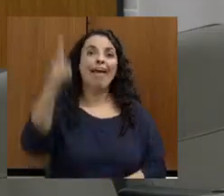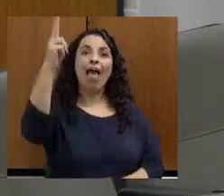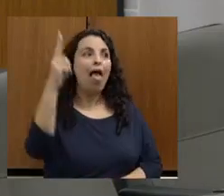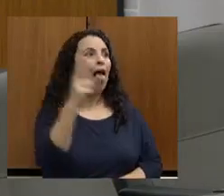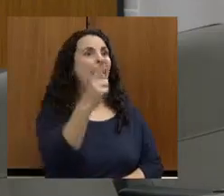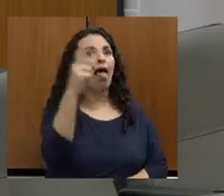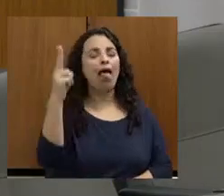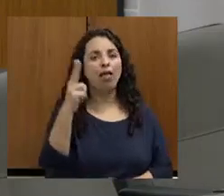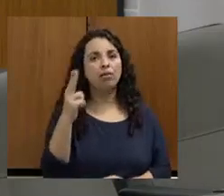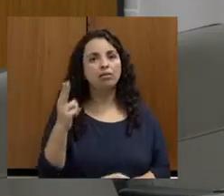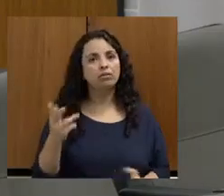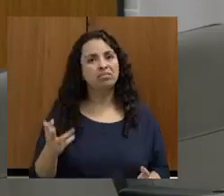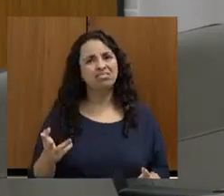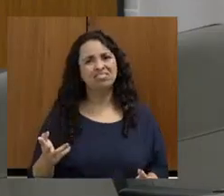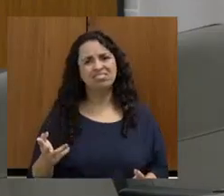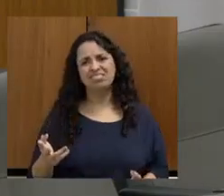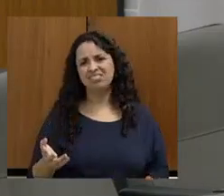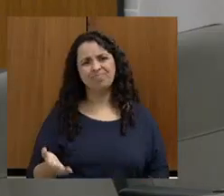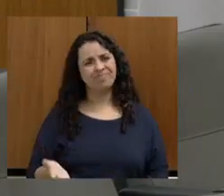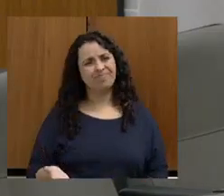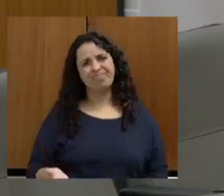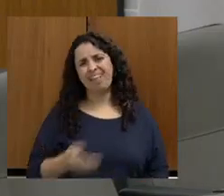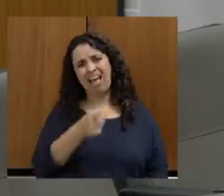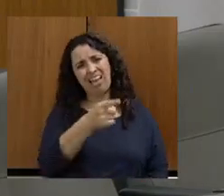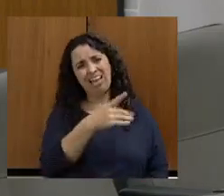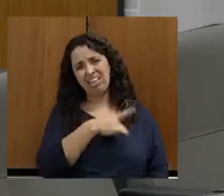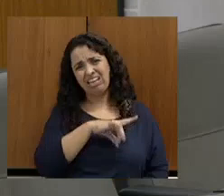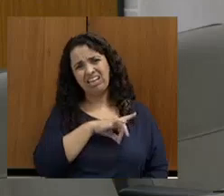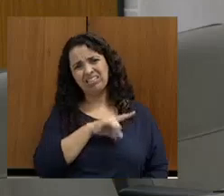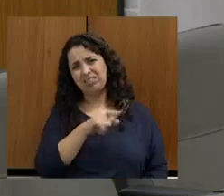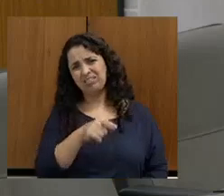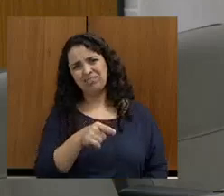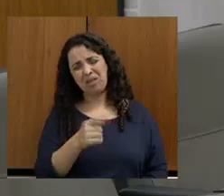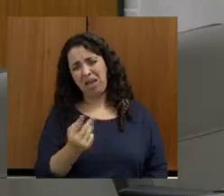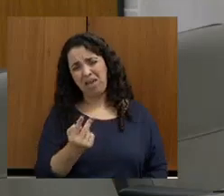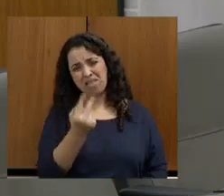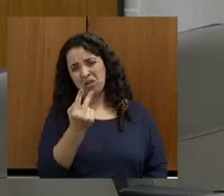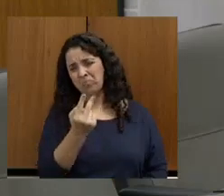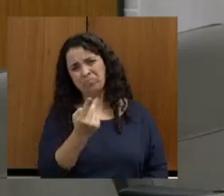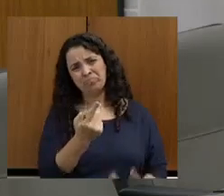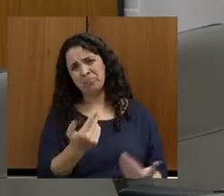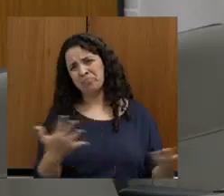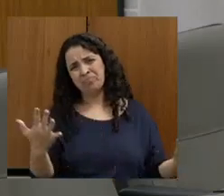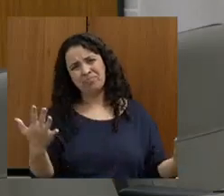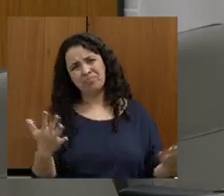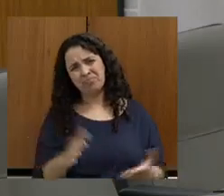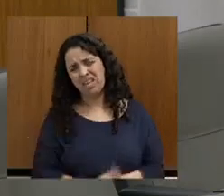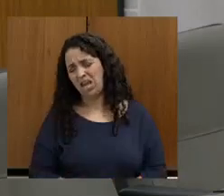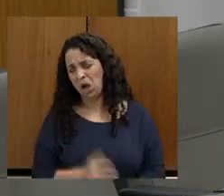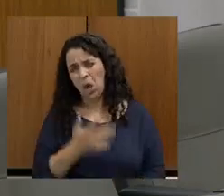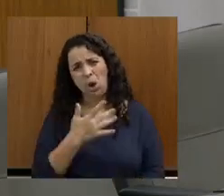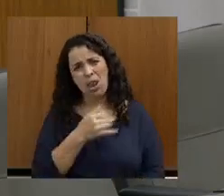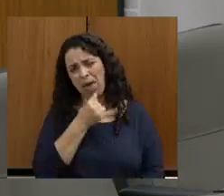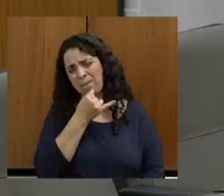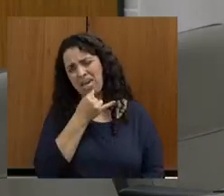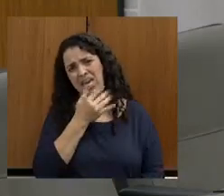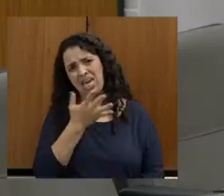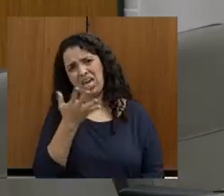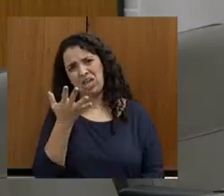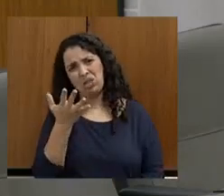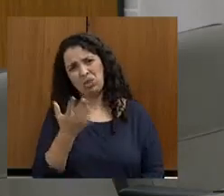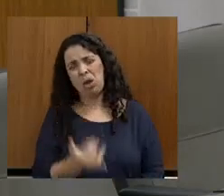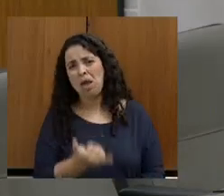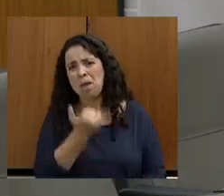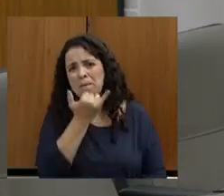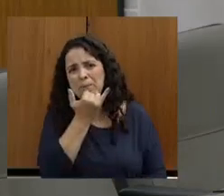vindo dali, no que diz respeito a valores, eu lamento e peço perdão à minha filha, que hoje toma remédio